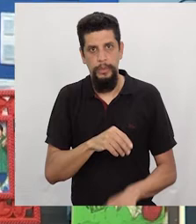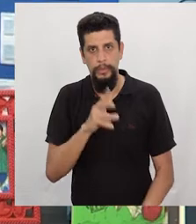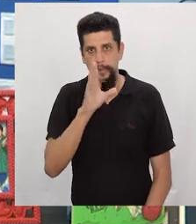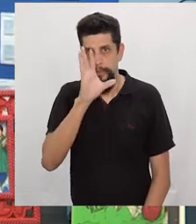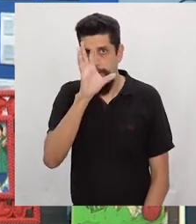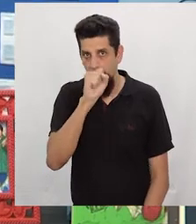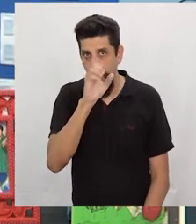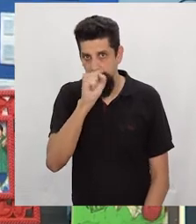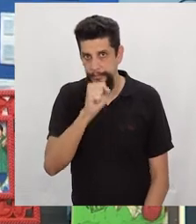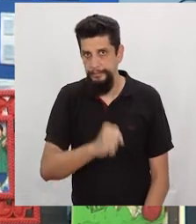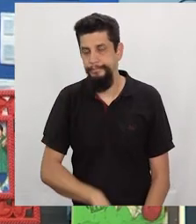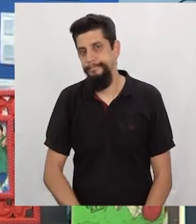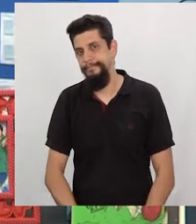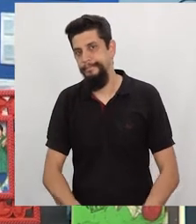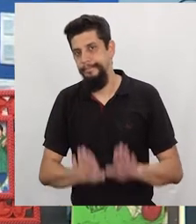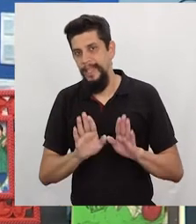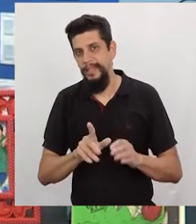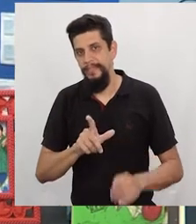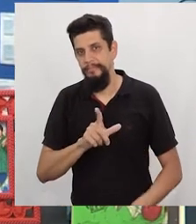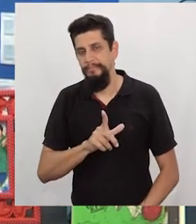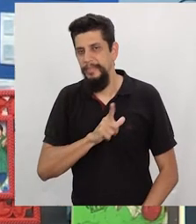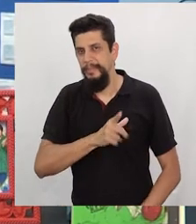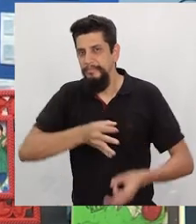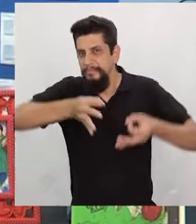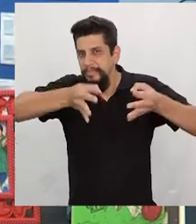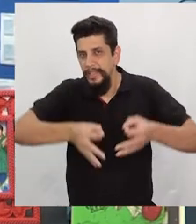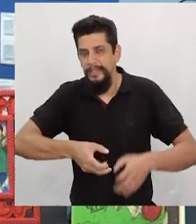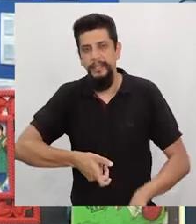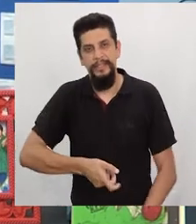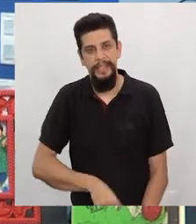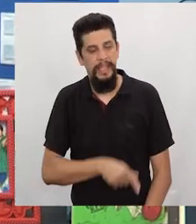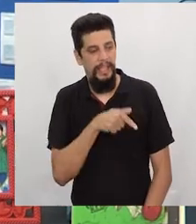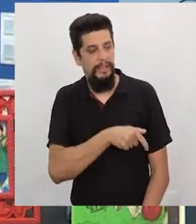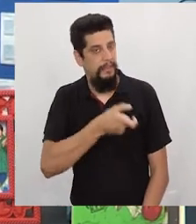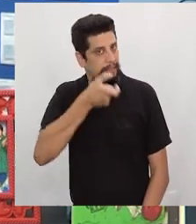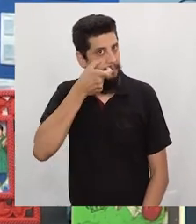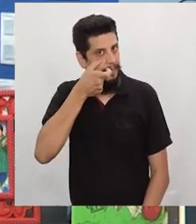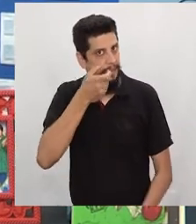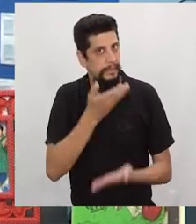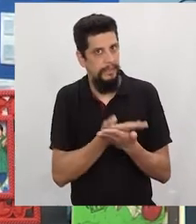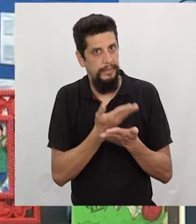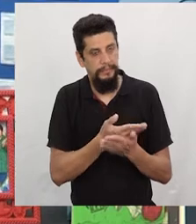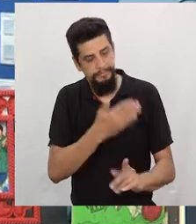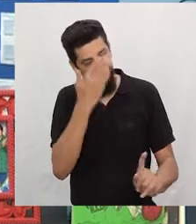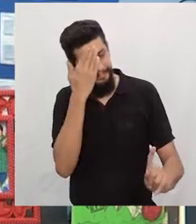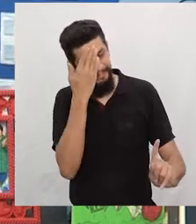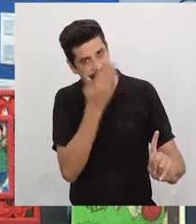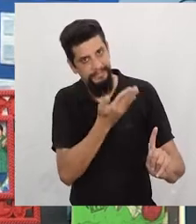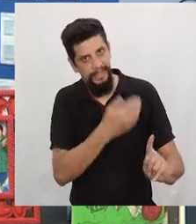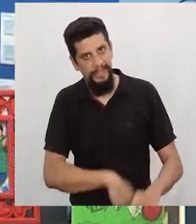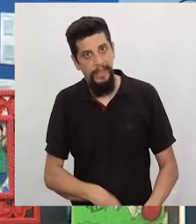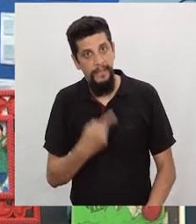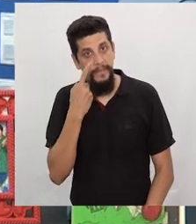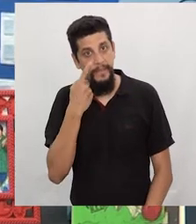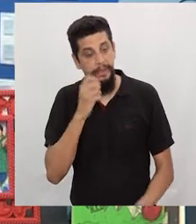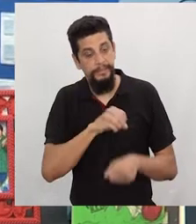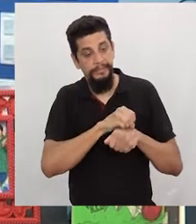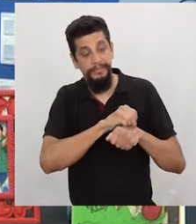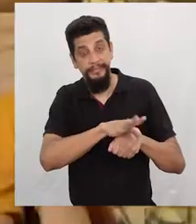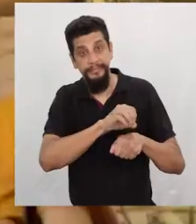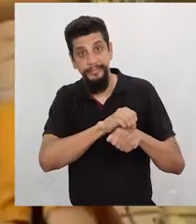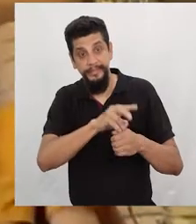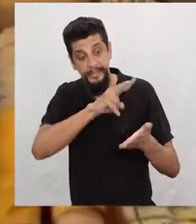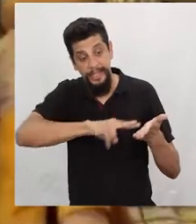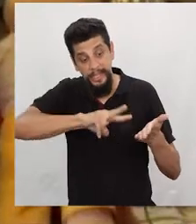sábado, né? Então, com certeza ele está assistindo. Muito obrigada, Eduardo. Vamos ver a dica de leitura que ele trouxe?